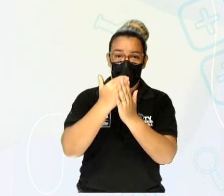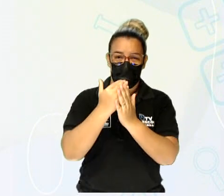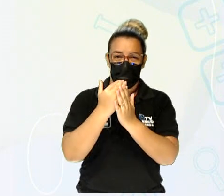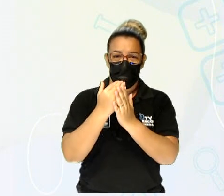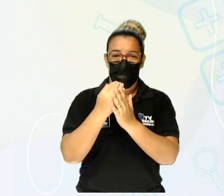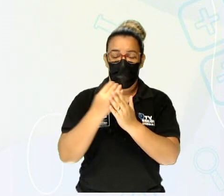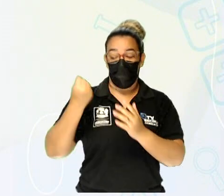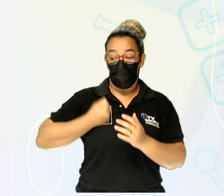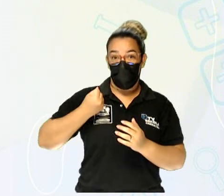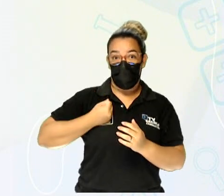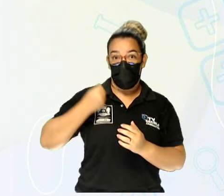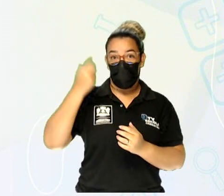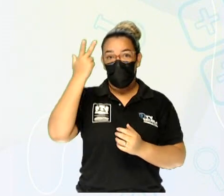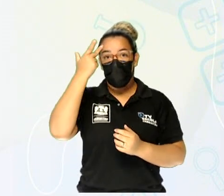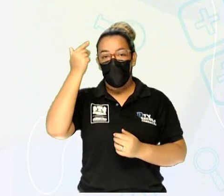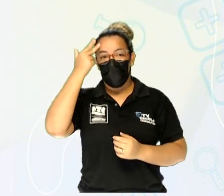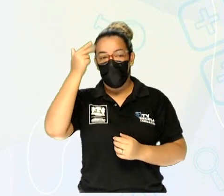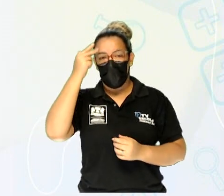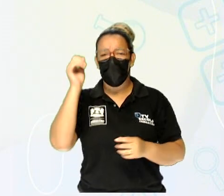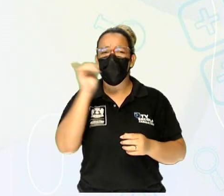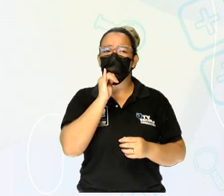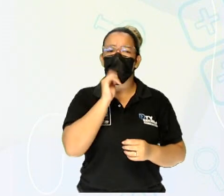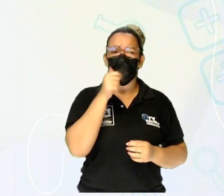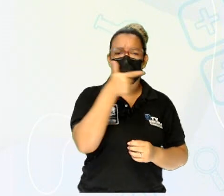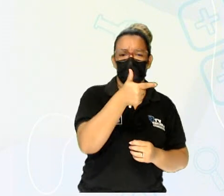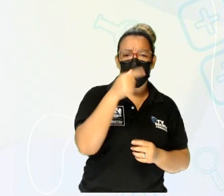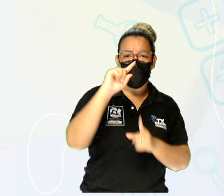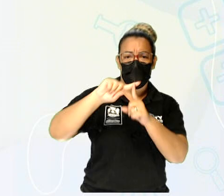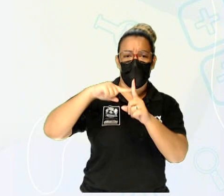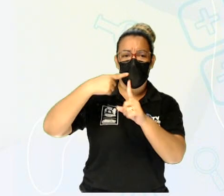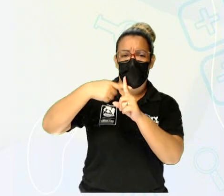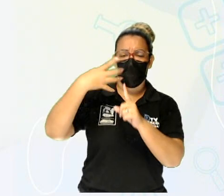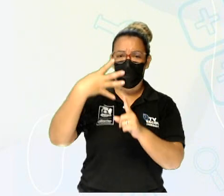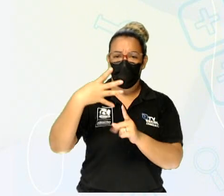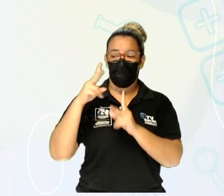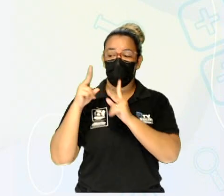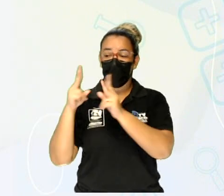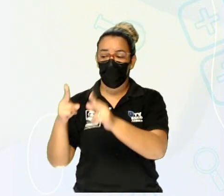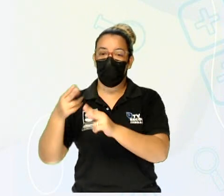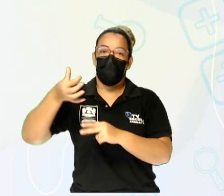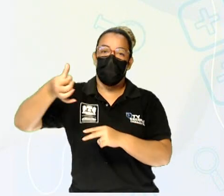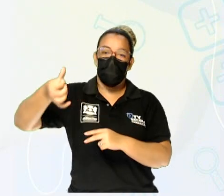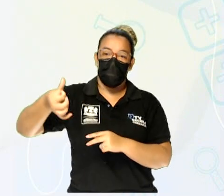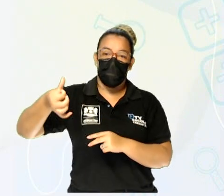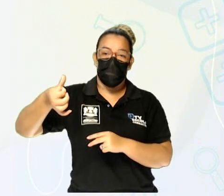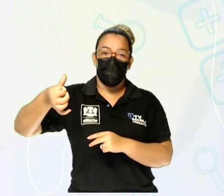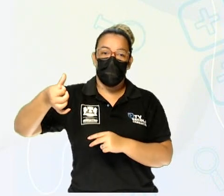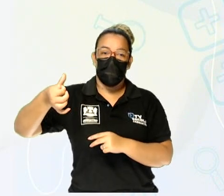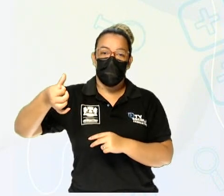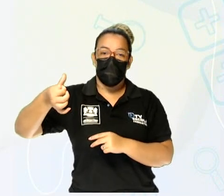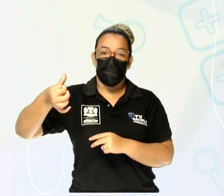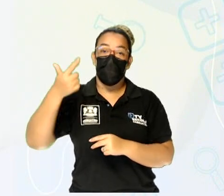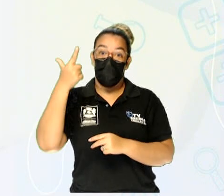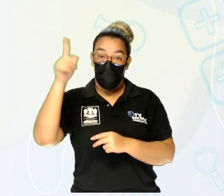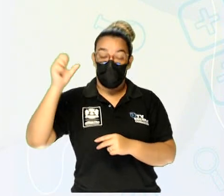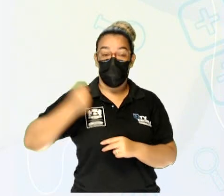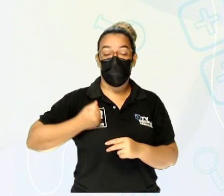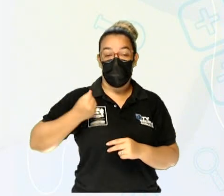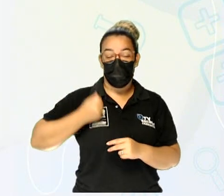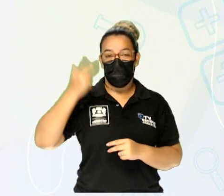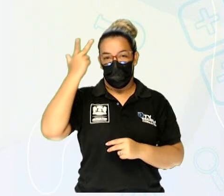exemplo, 2 mais 4, que são dois números naturais, o resultado é 6, que é um outro número natural,